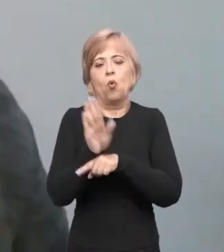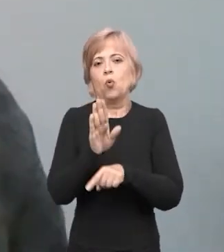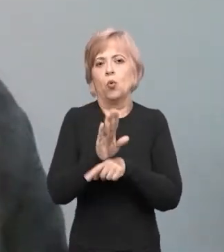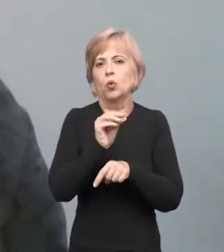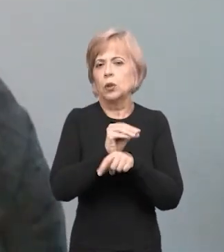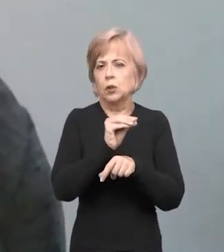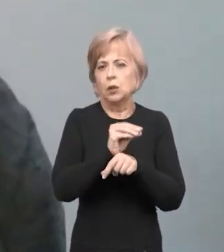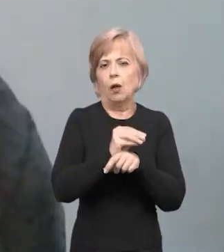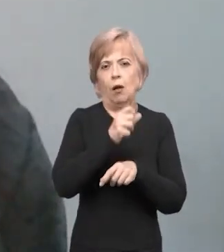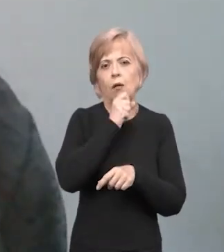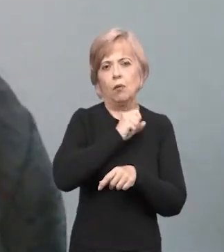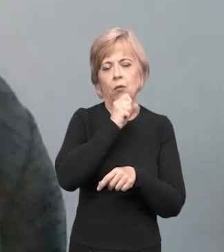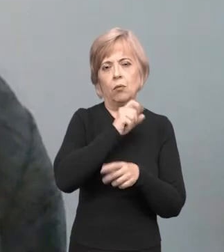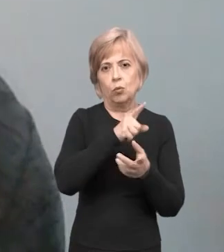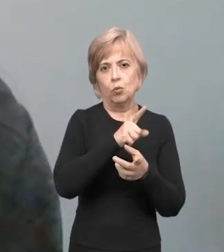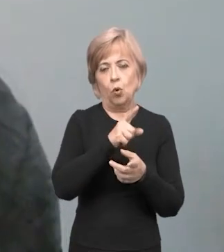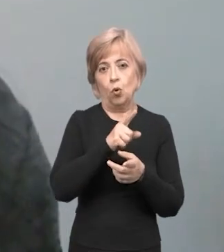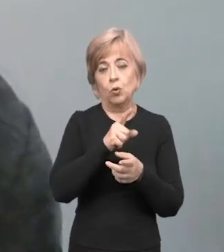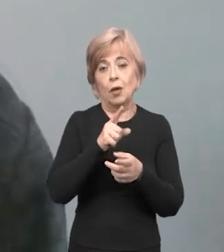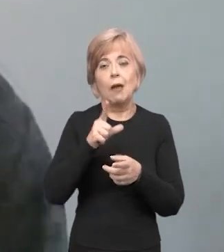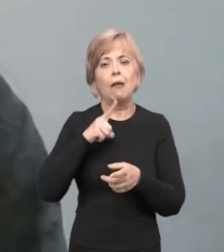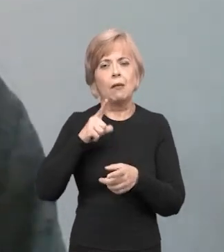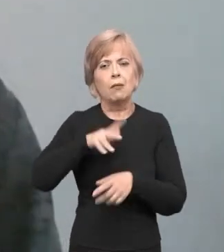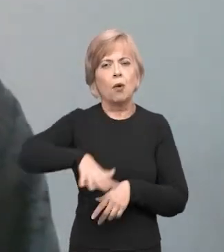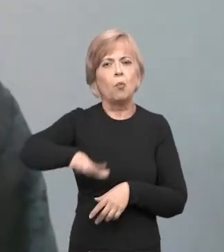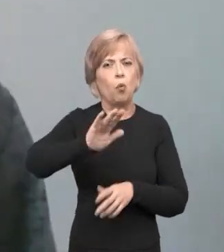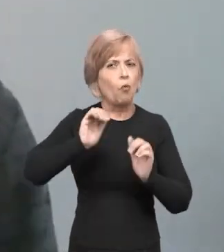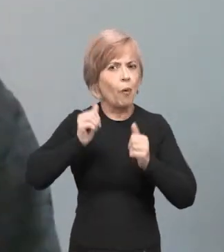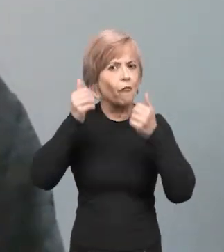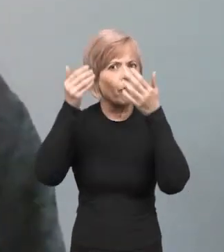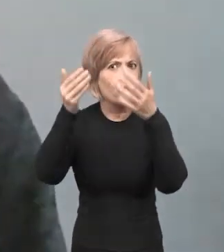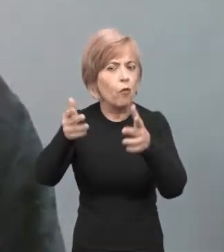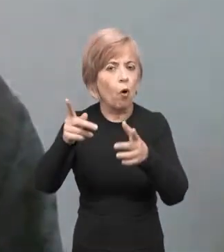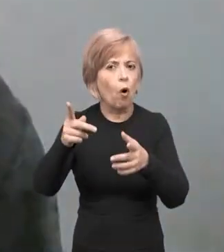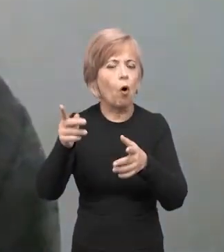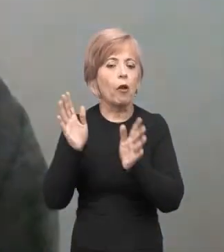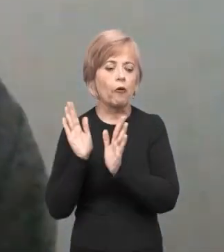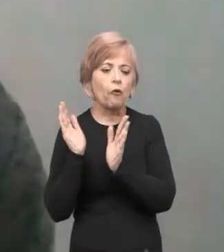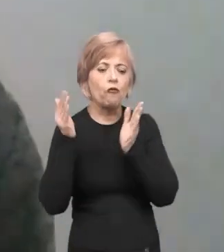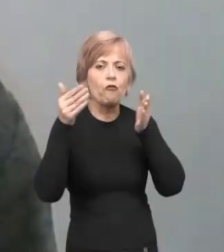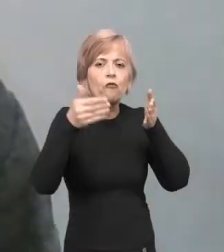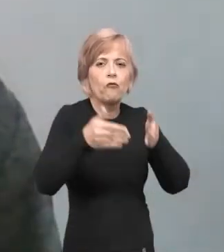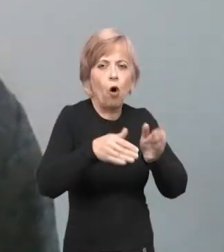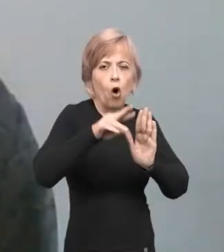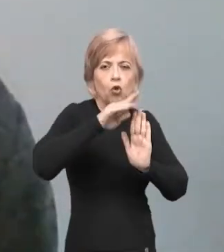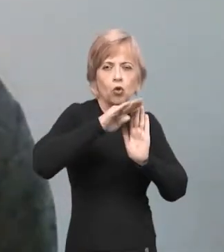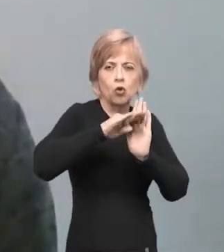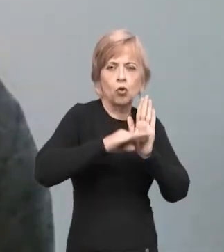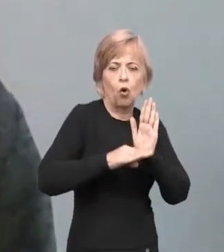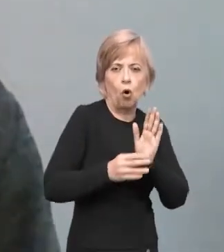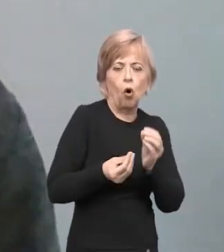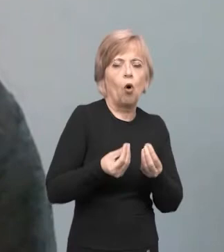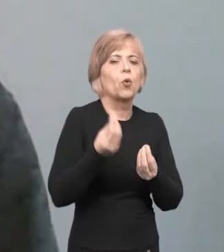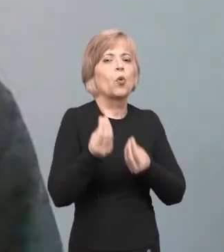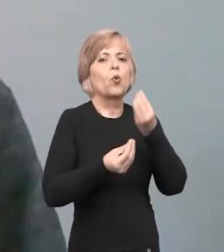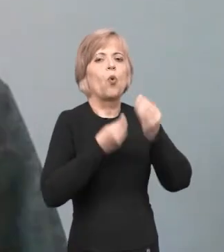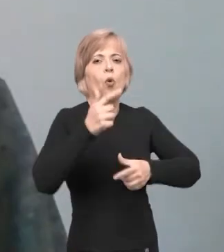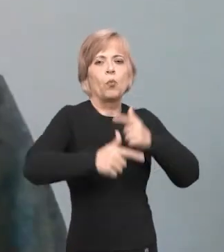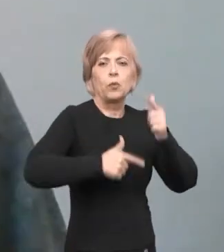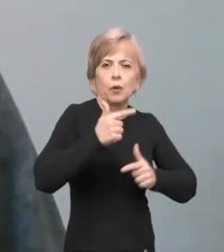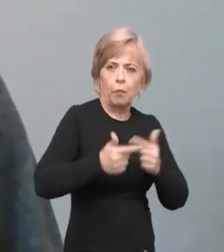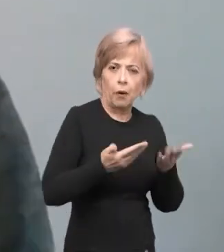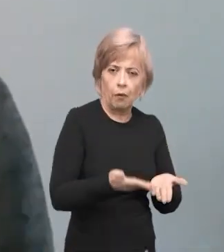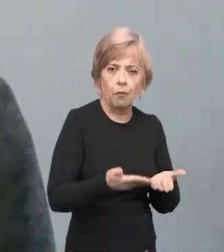externo voltado para o entendimento, né, dessas normas técnicas, de como deveriam